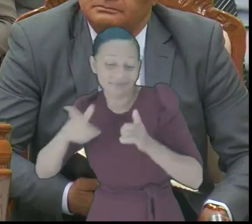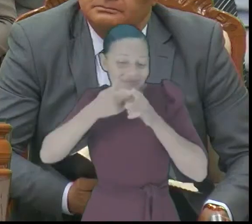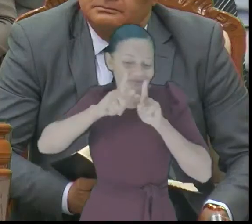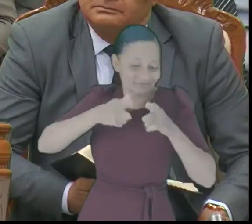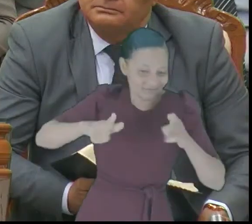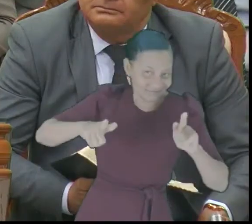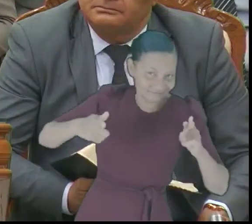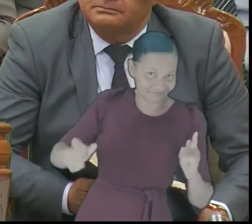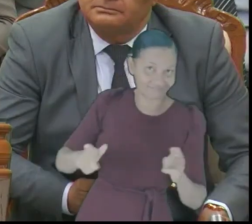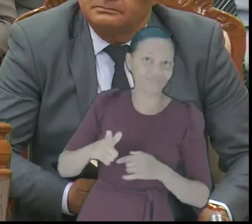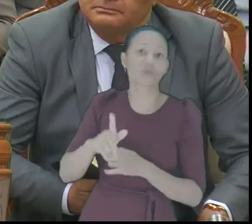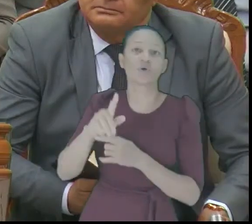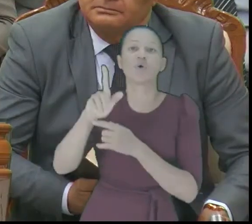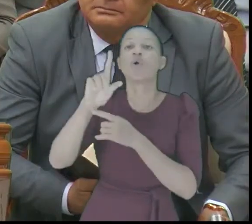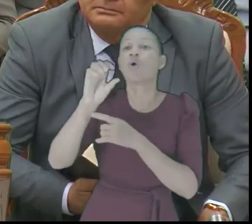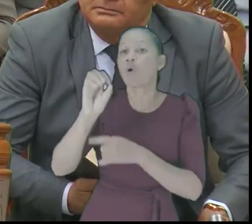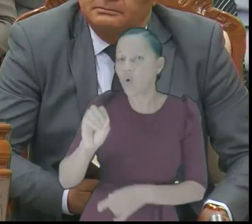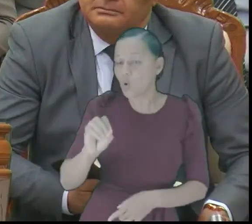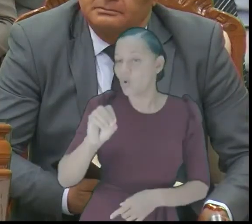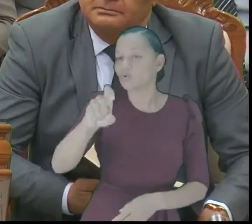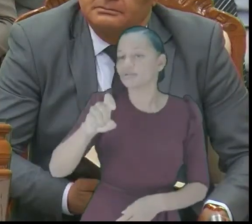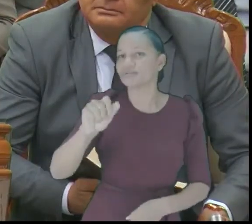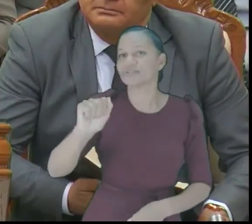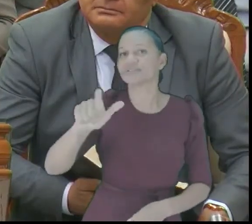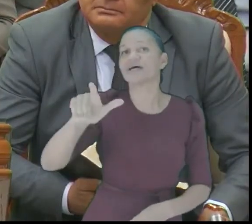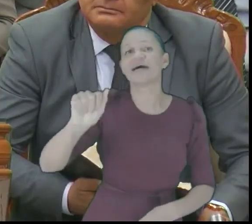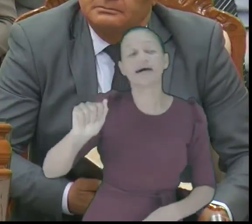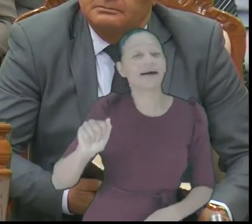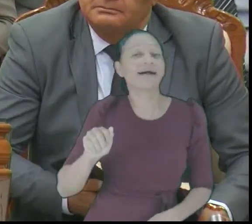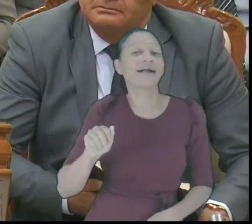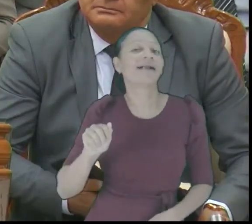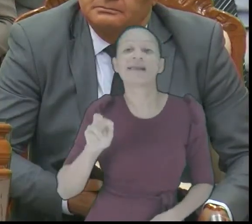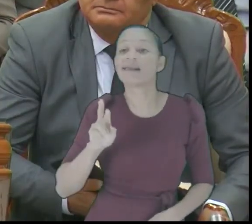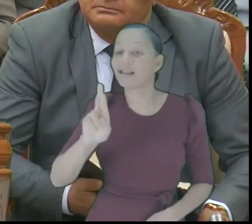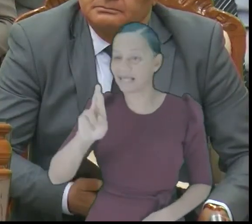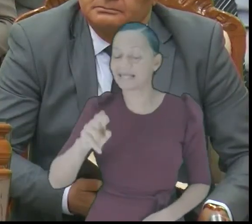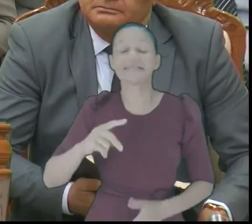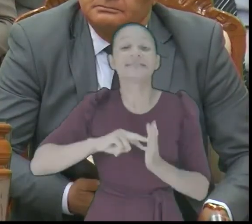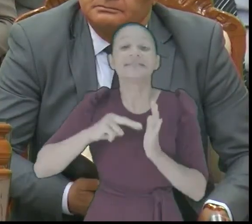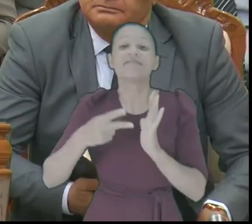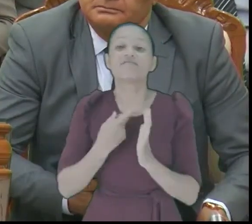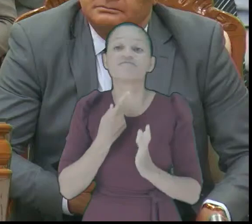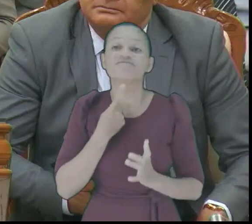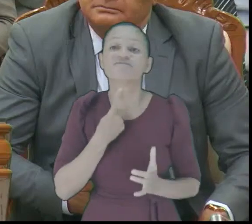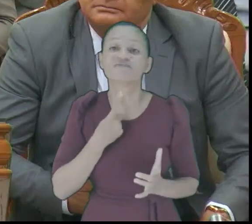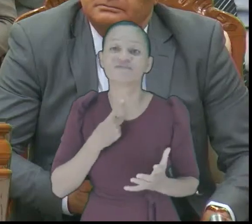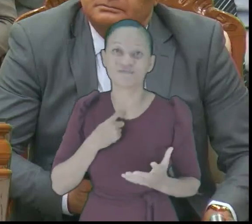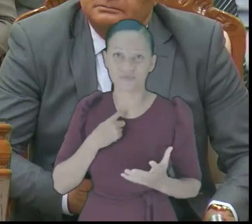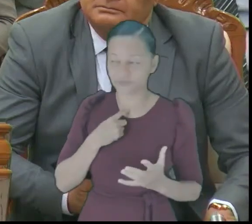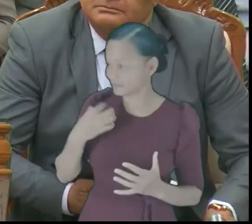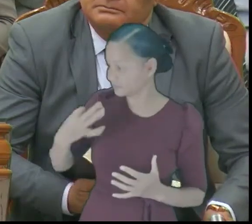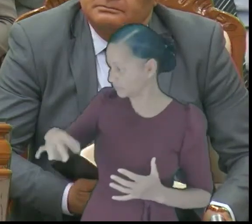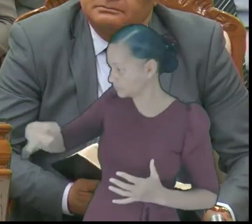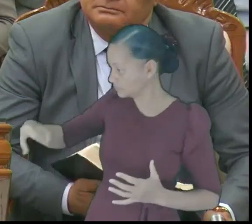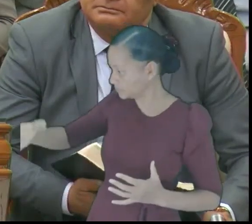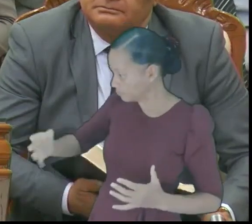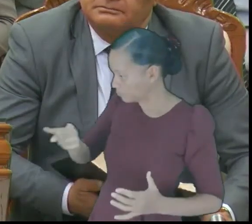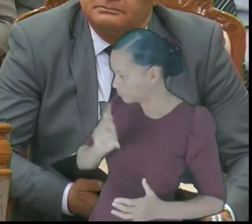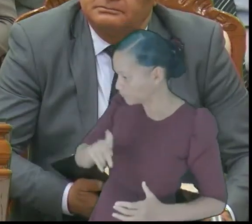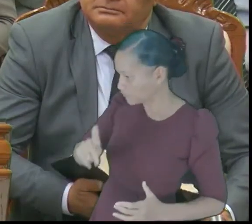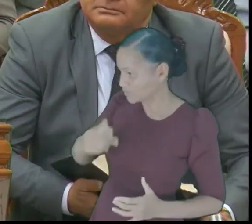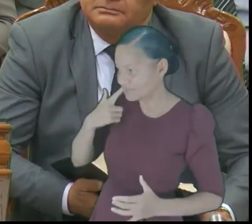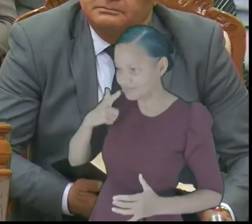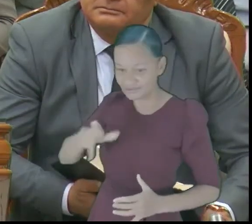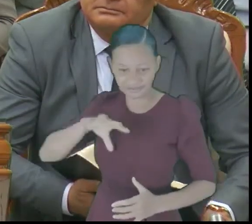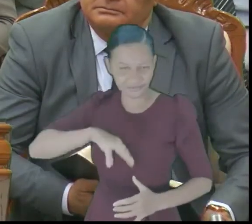Gramaticalmente, Oxalá é uma interjeição de desejo. Onde estão os professores? Estou falando certo? Tem algum professor de português aqui? Me